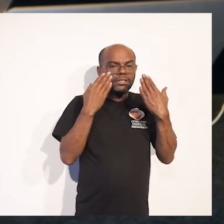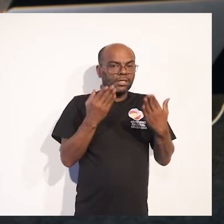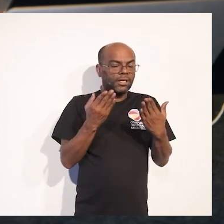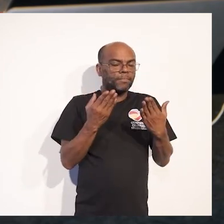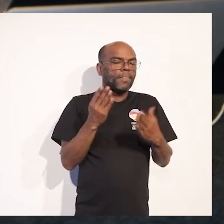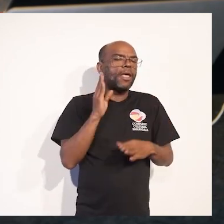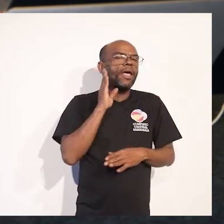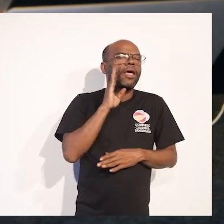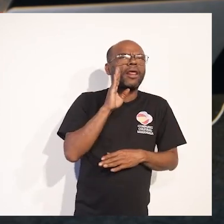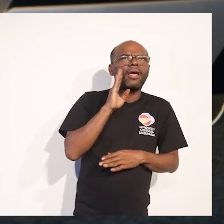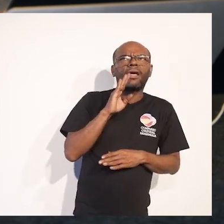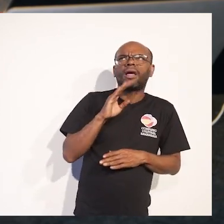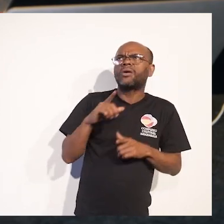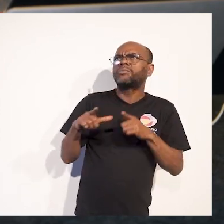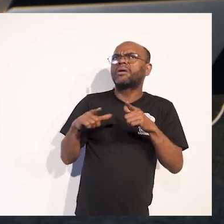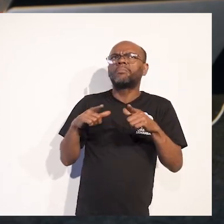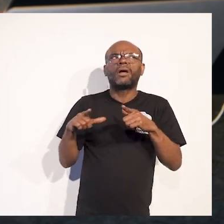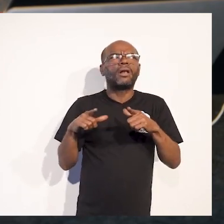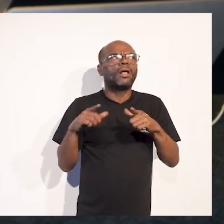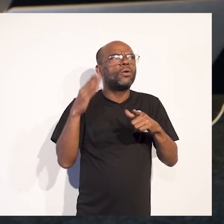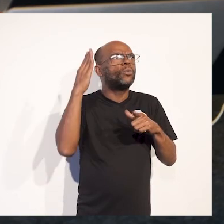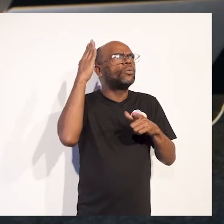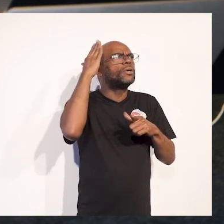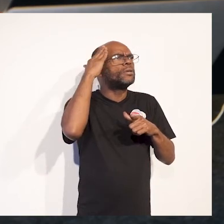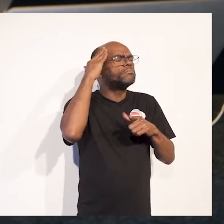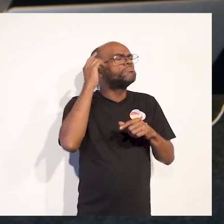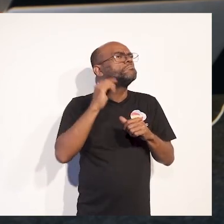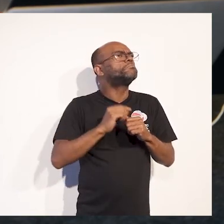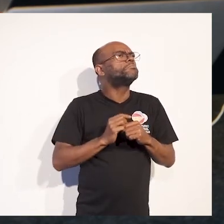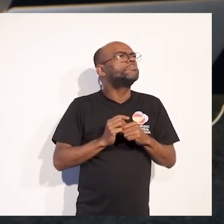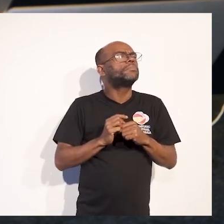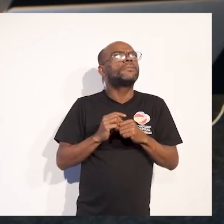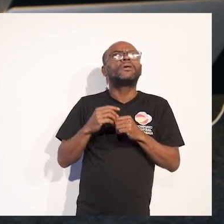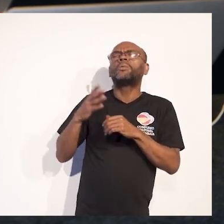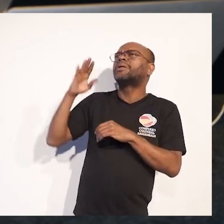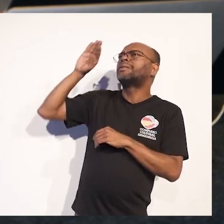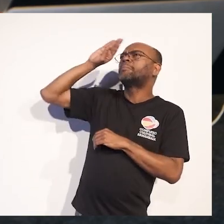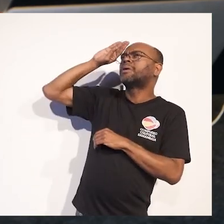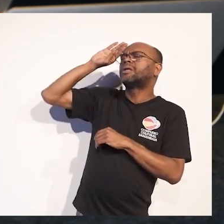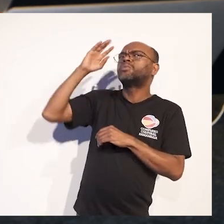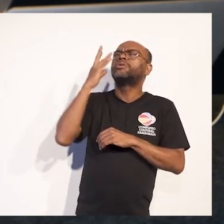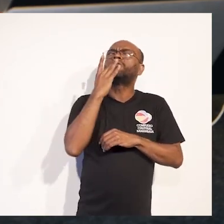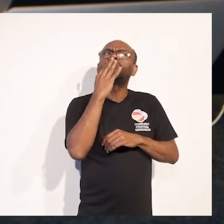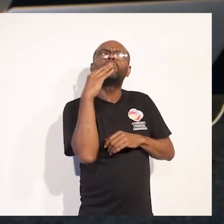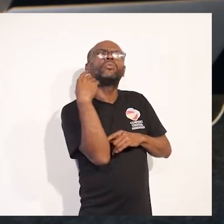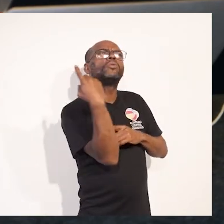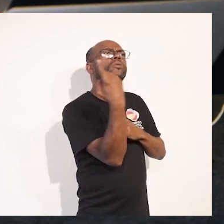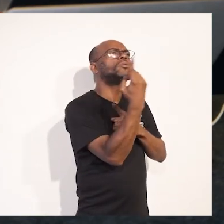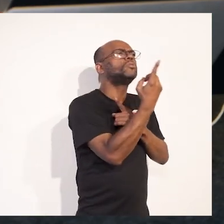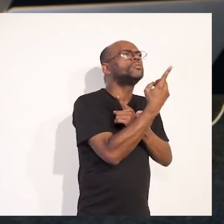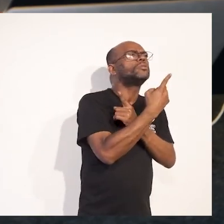legal trabalhar com essa sabedoria dessas temperaturas de cores rodeando